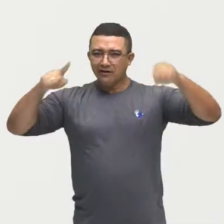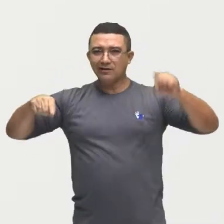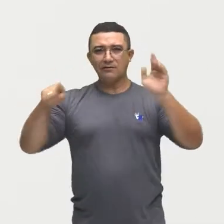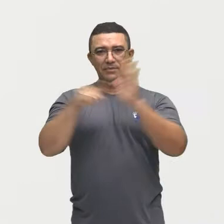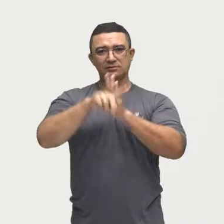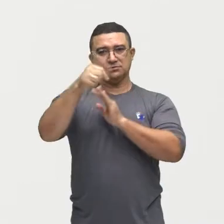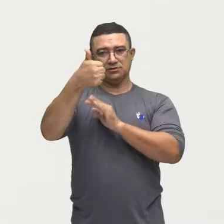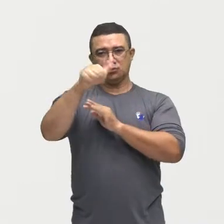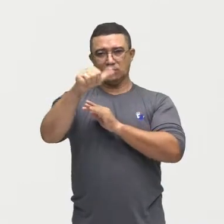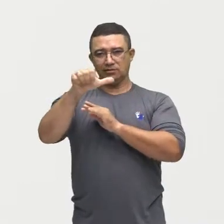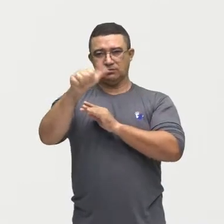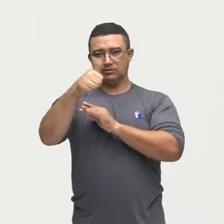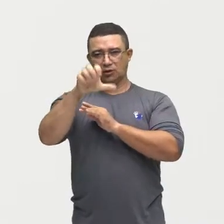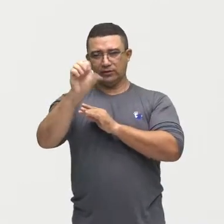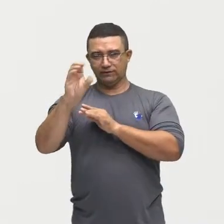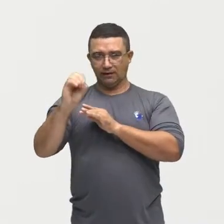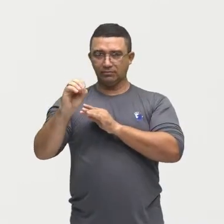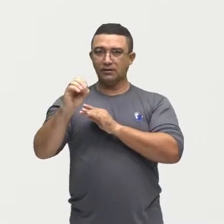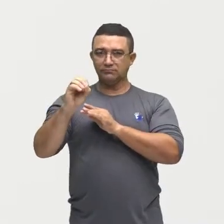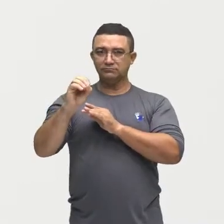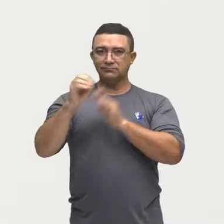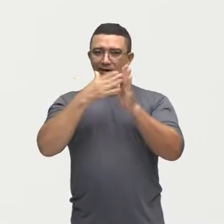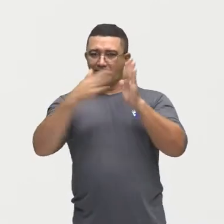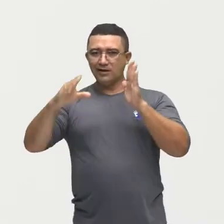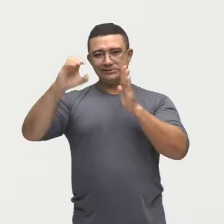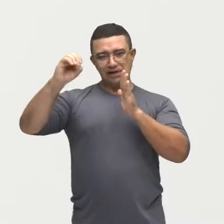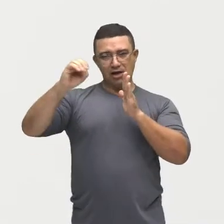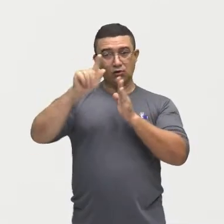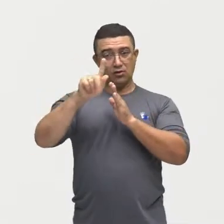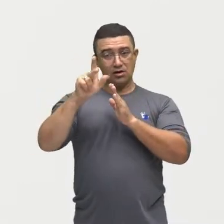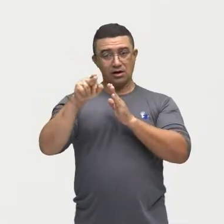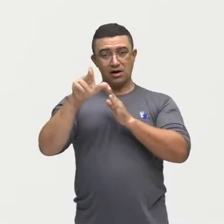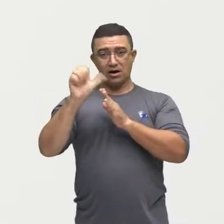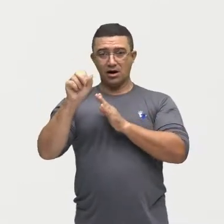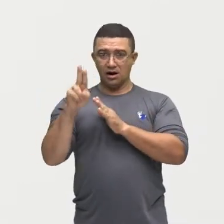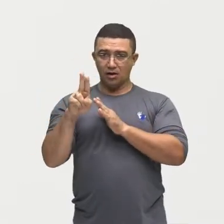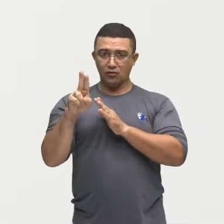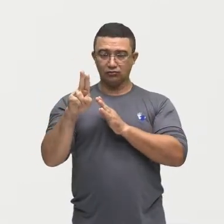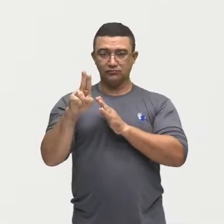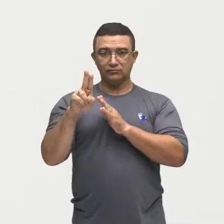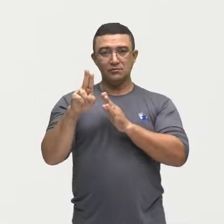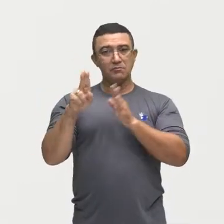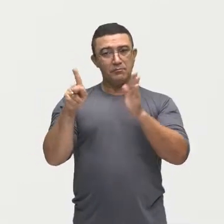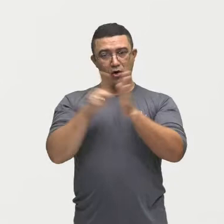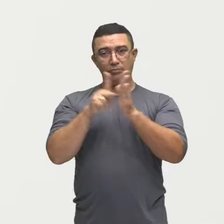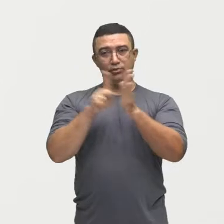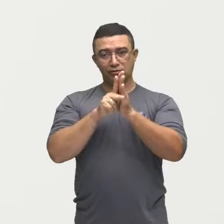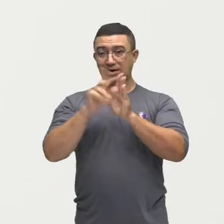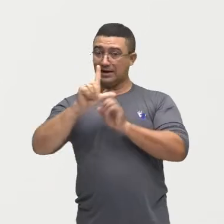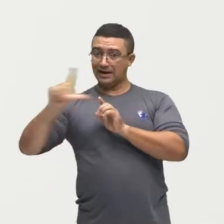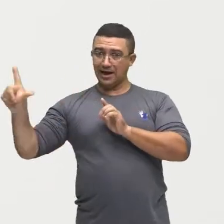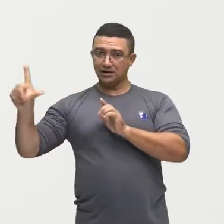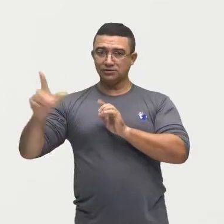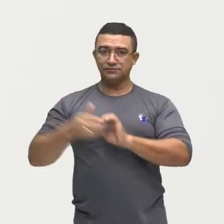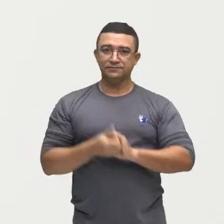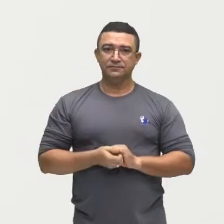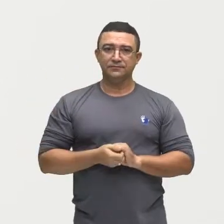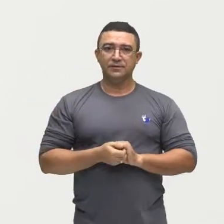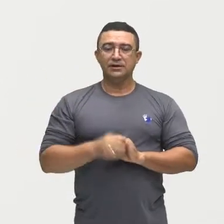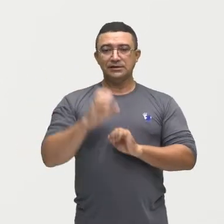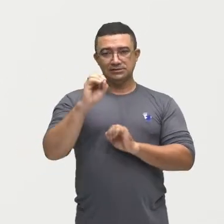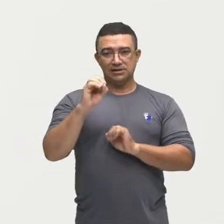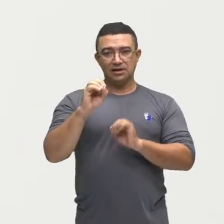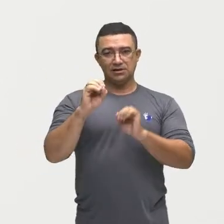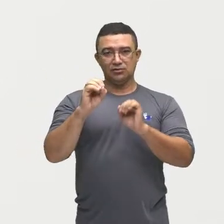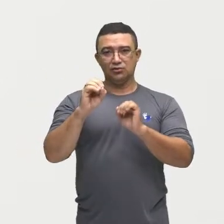180 a 0 grau e de 0 grau a 180 para o lado leste, tá bom? Nós tínhamos de 0 a